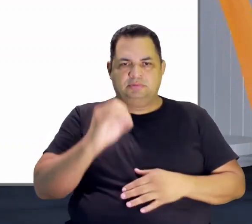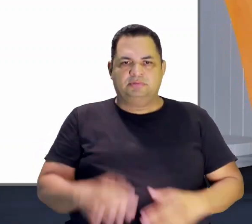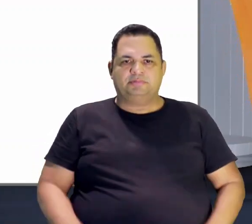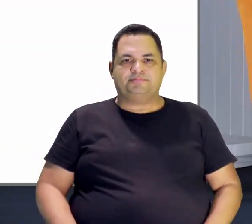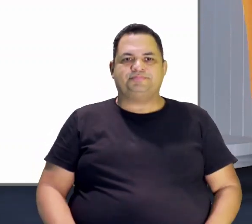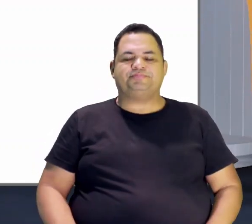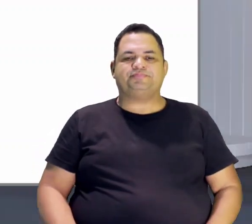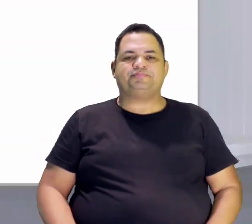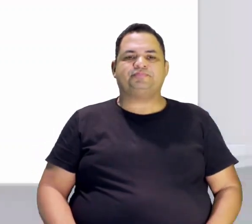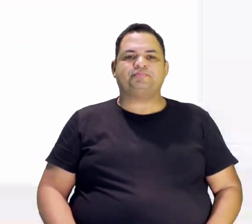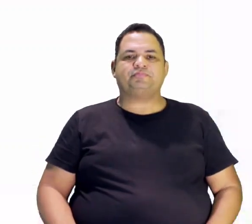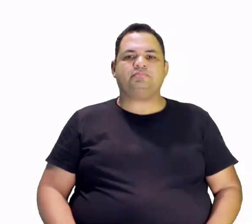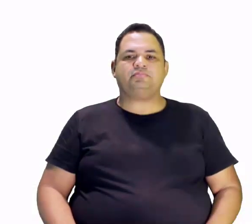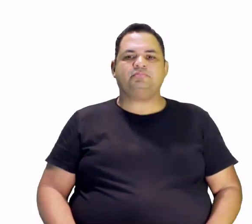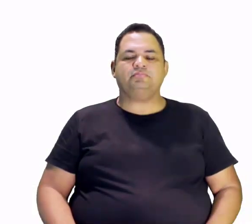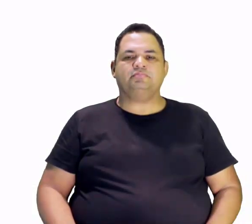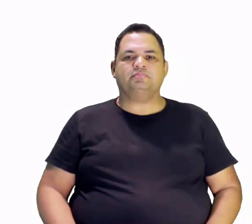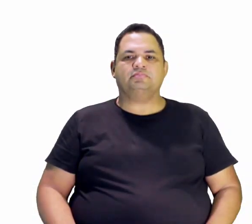Então, vamos lá.